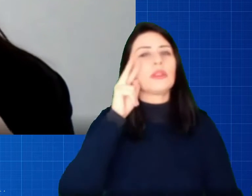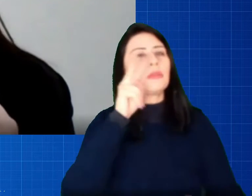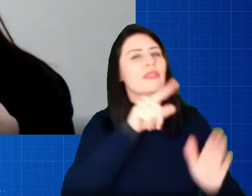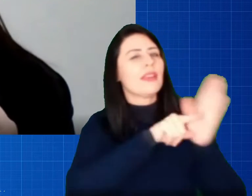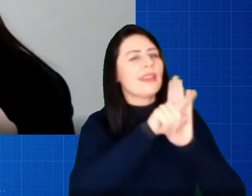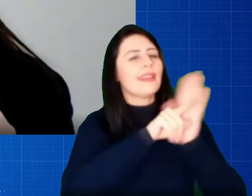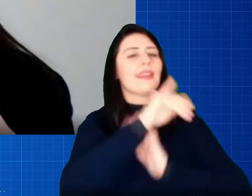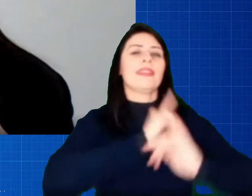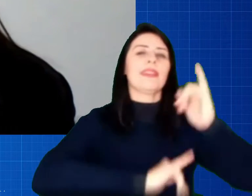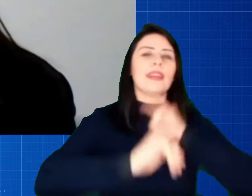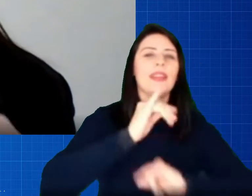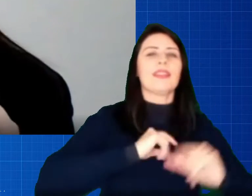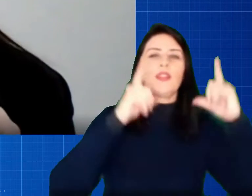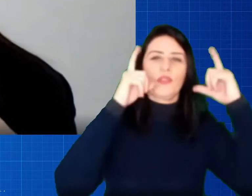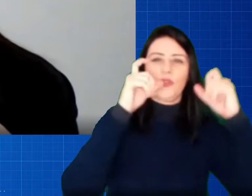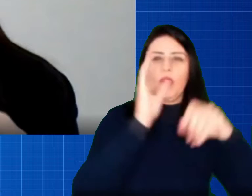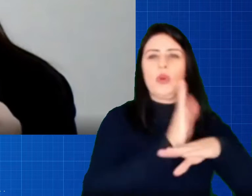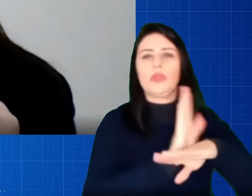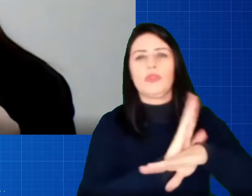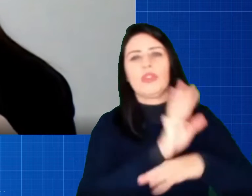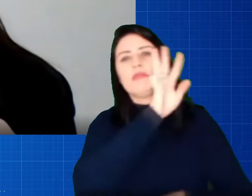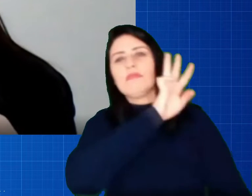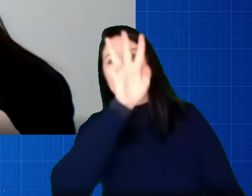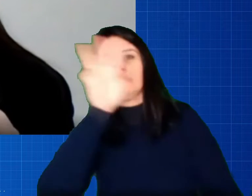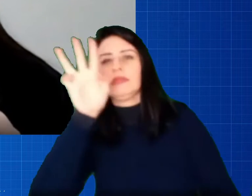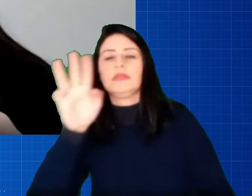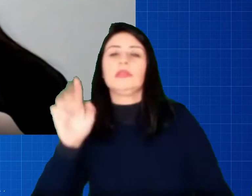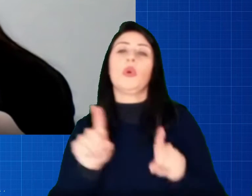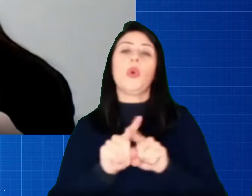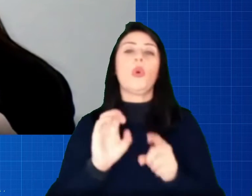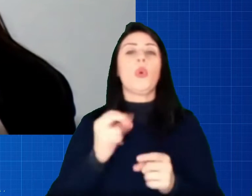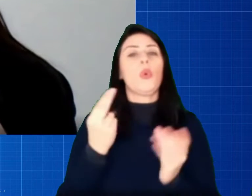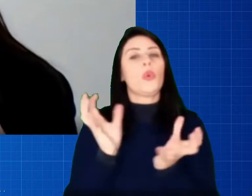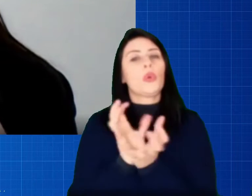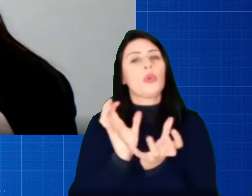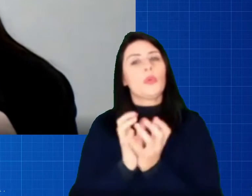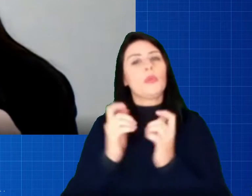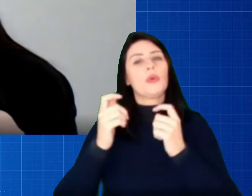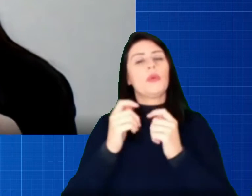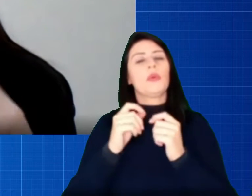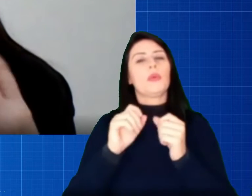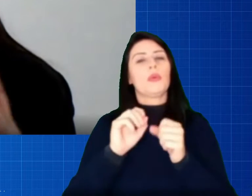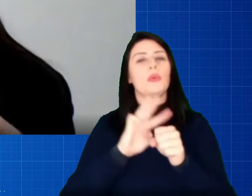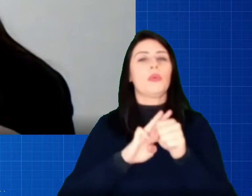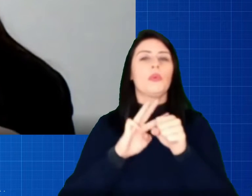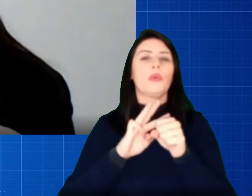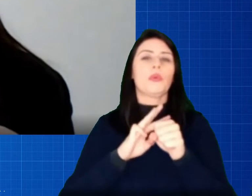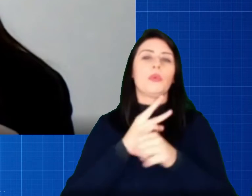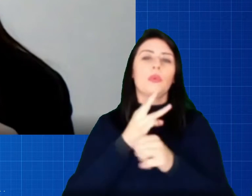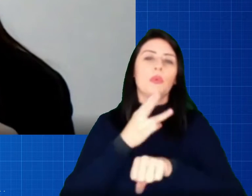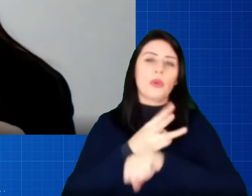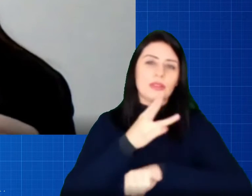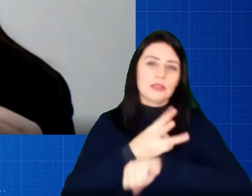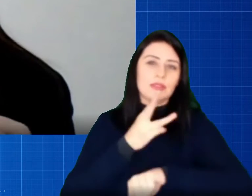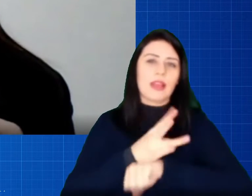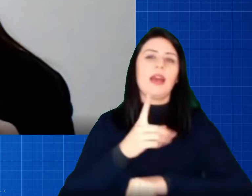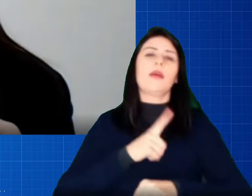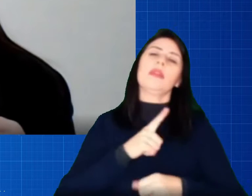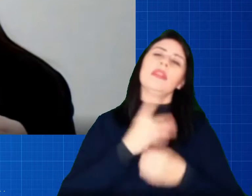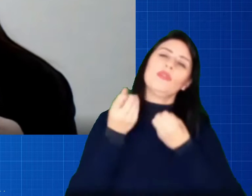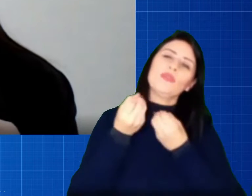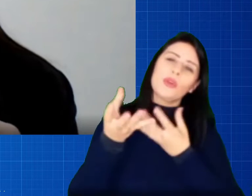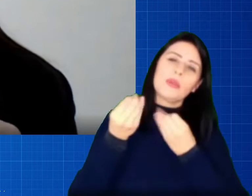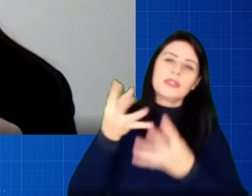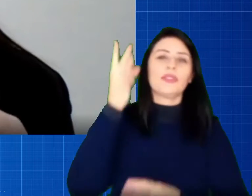internet, estão vendo, né, fotos, vídeos, sites, ou até mesmo grupos do WhatsApp, né, que se compartilha muito fácil, essa questão de